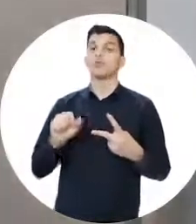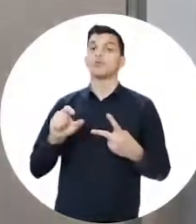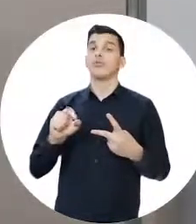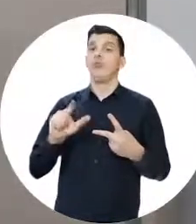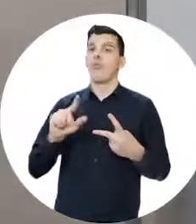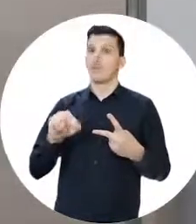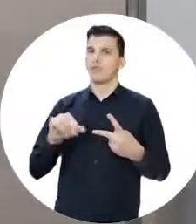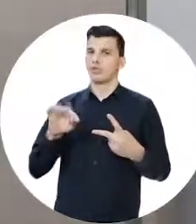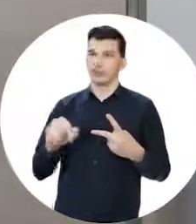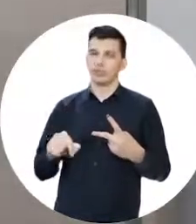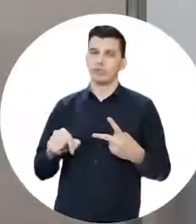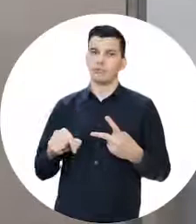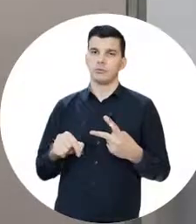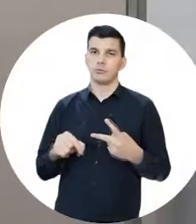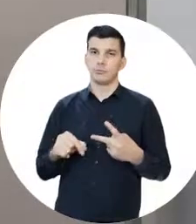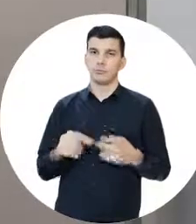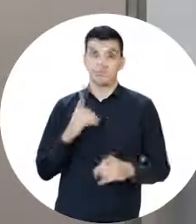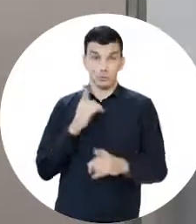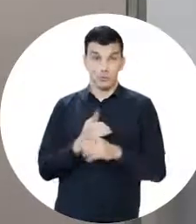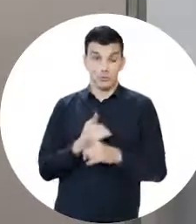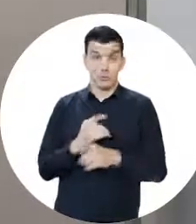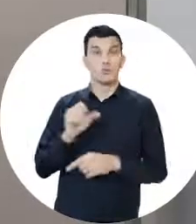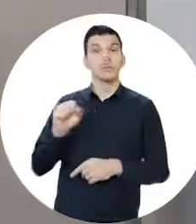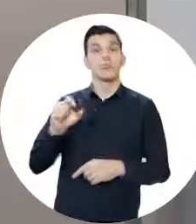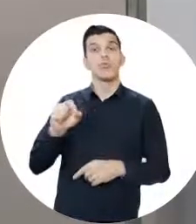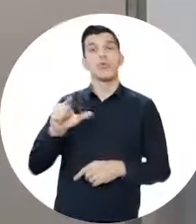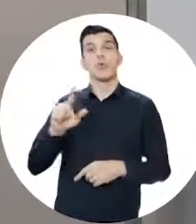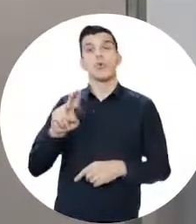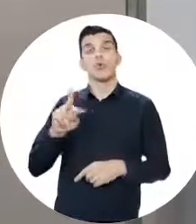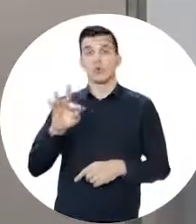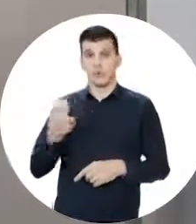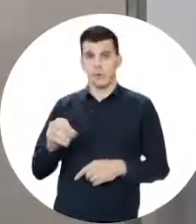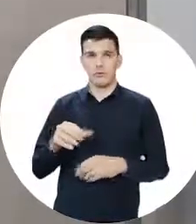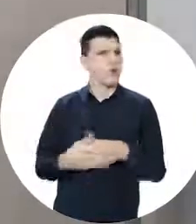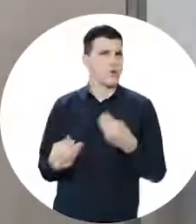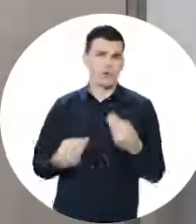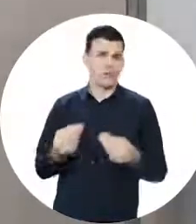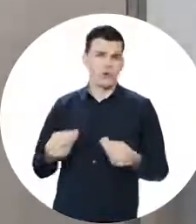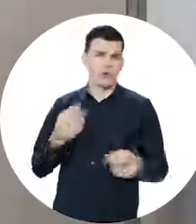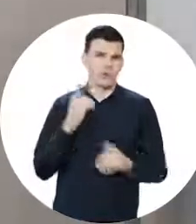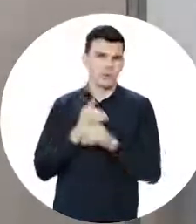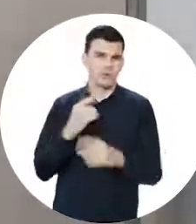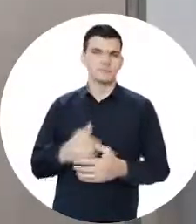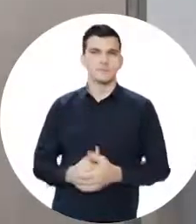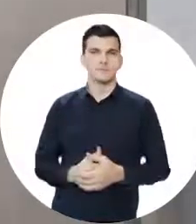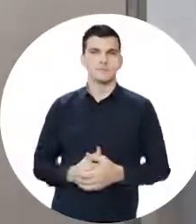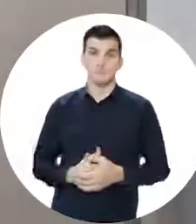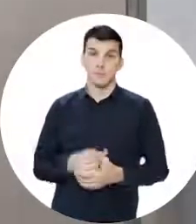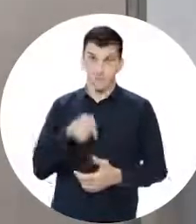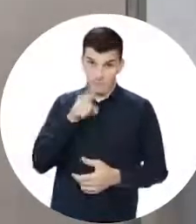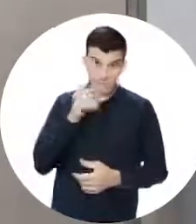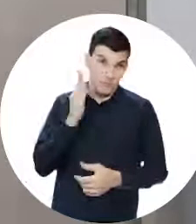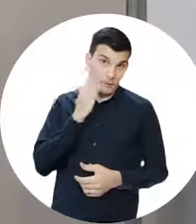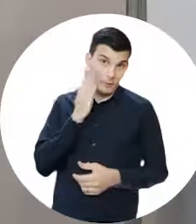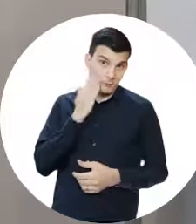solvente. Não consigo achar a massa de soluto que eu estou te pedindo aqui? Como? Você sabe